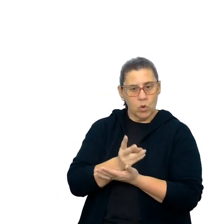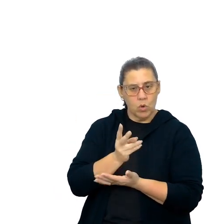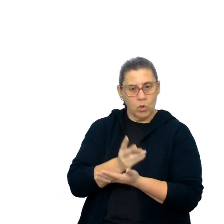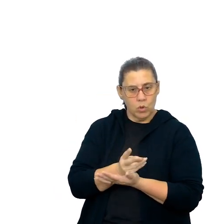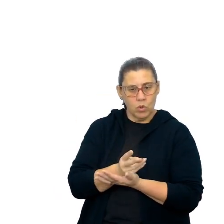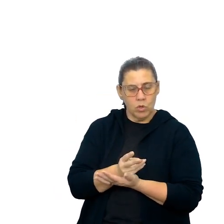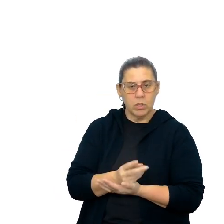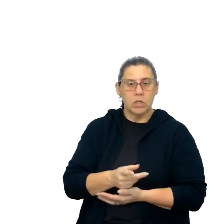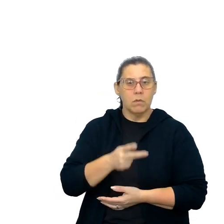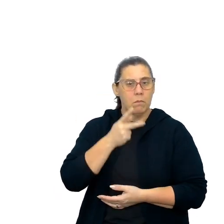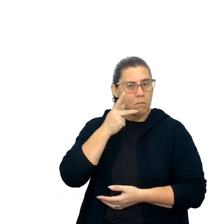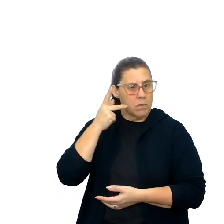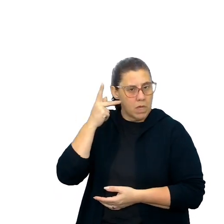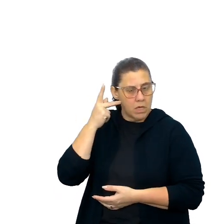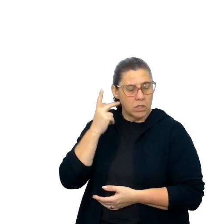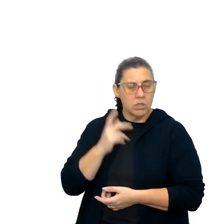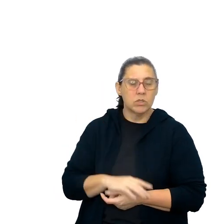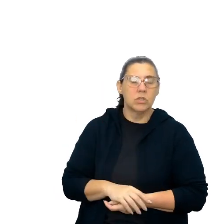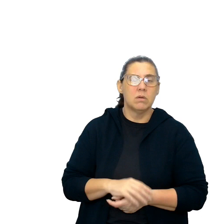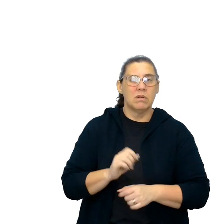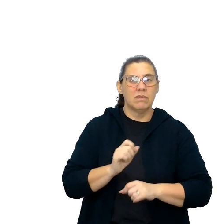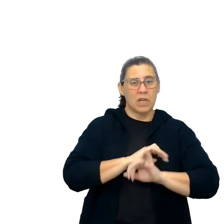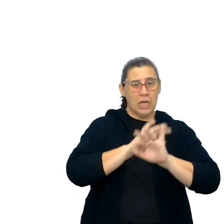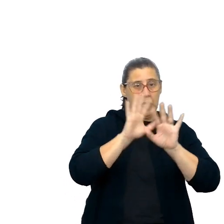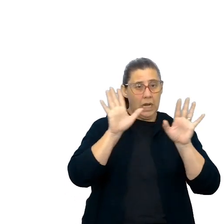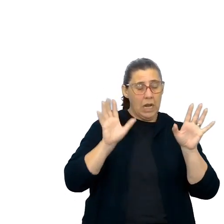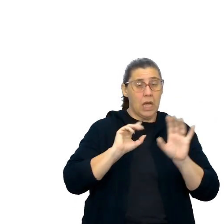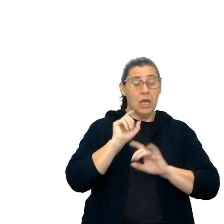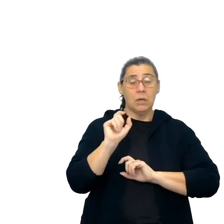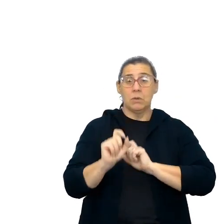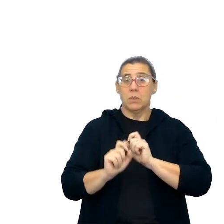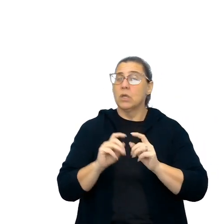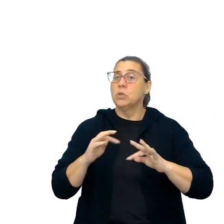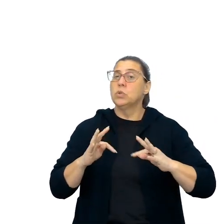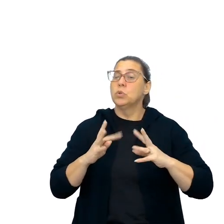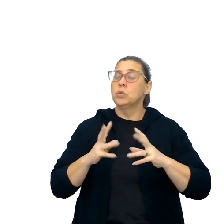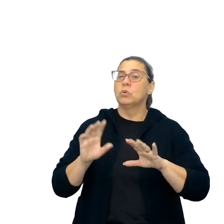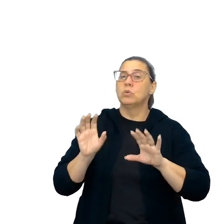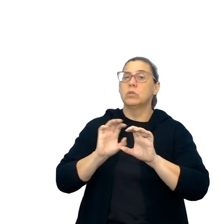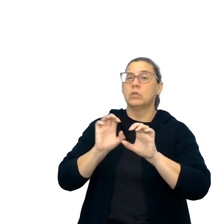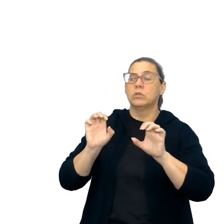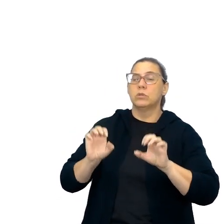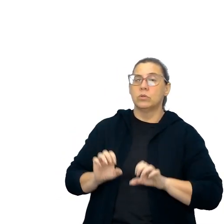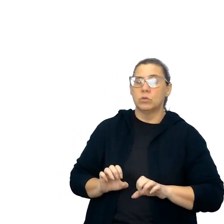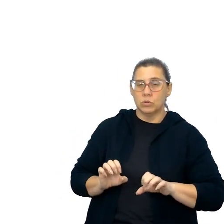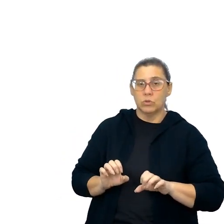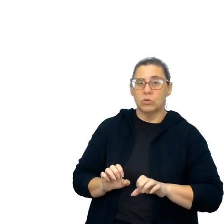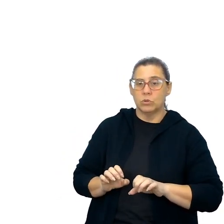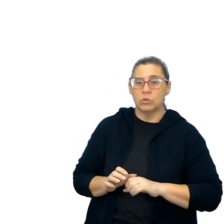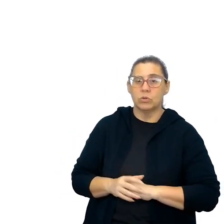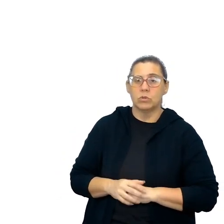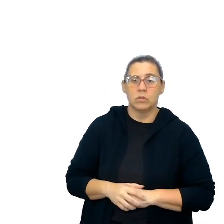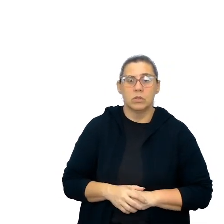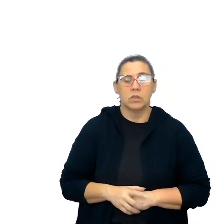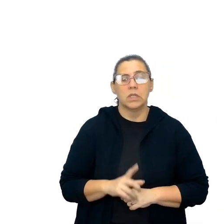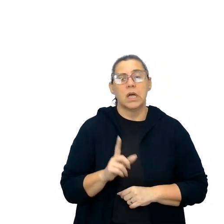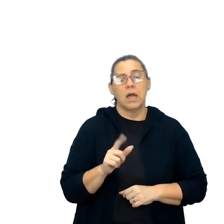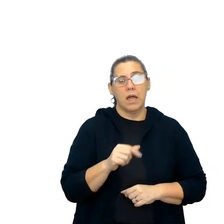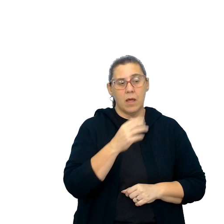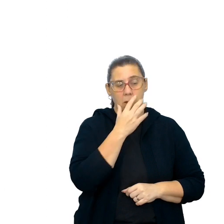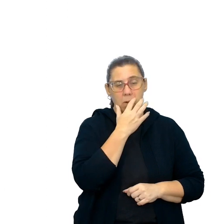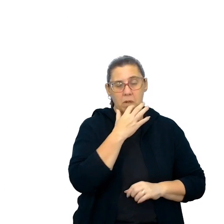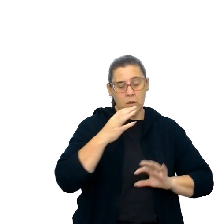de Piaget, né? Só para ficar bem claro que toda a estrutura do raciocínio lógico ela